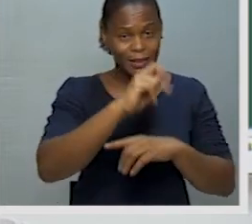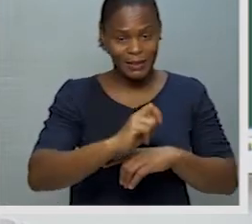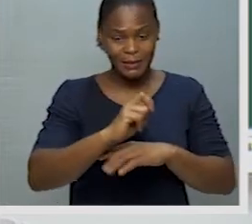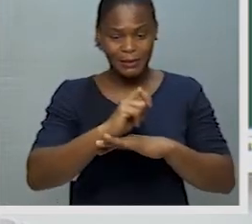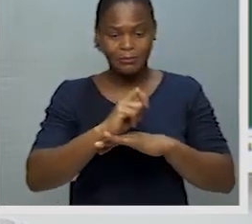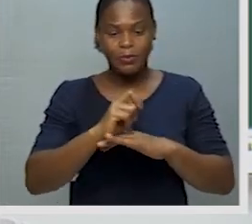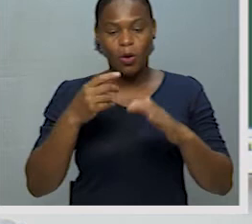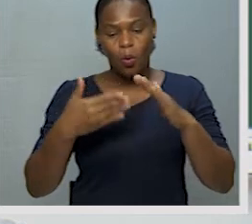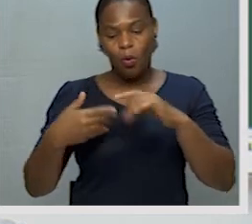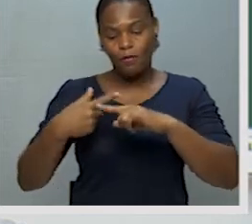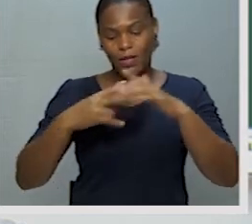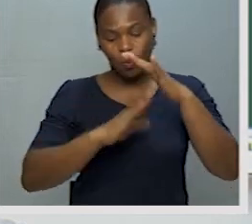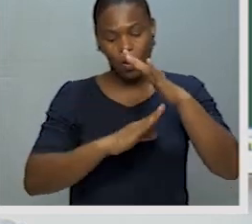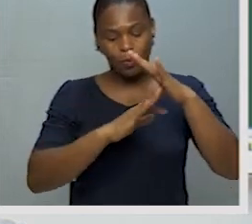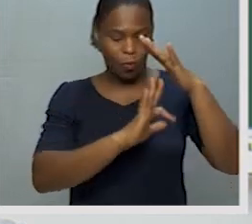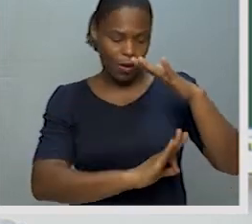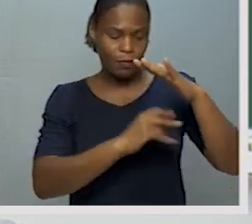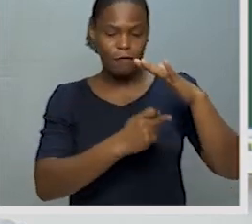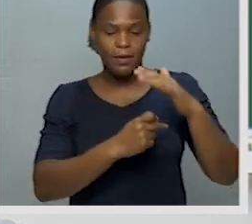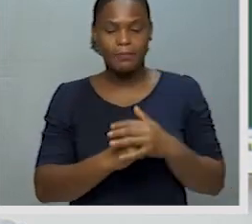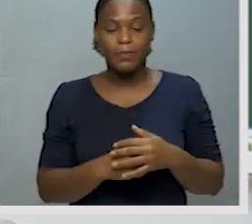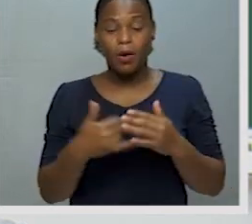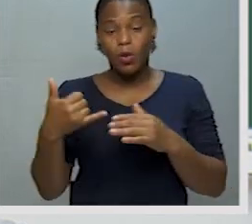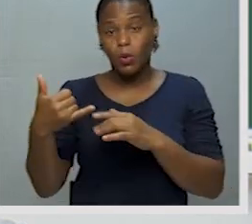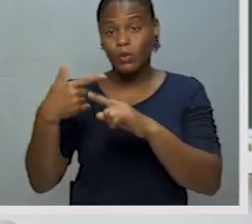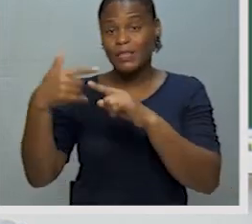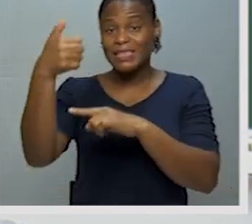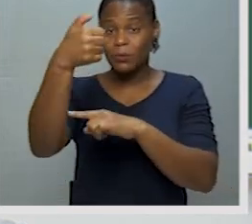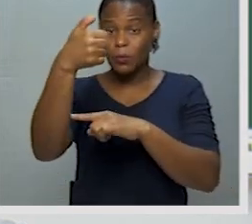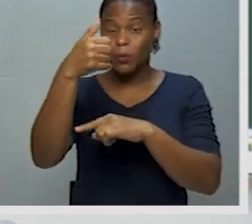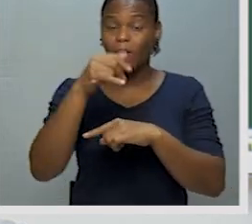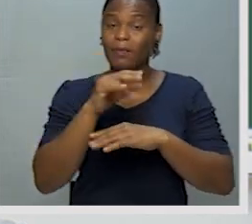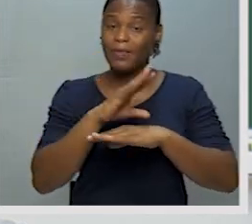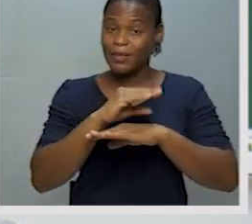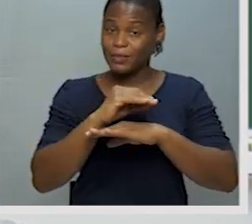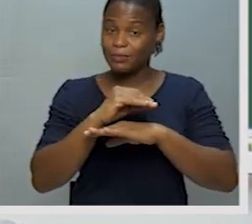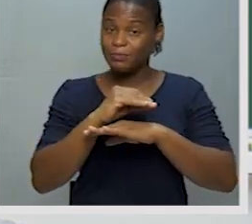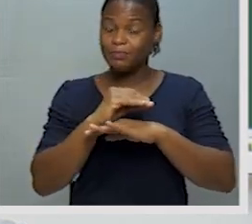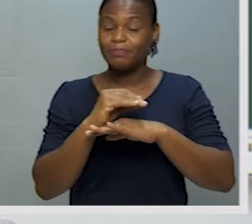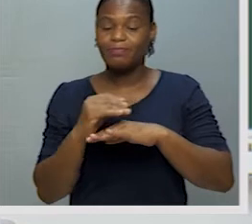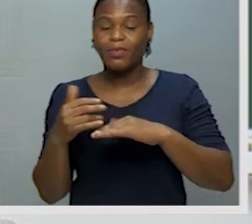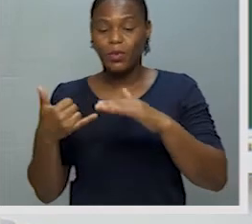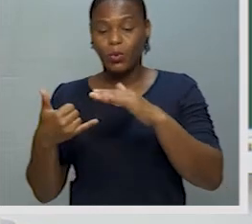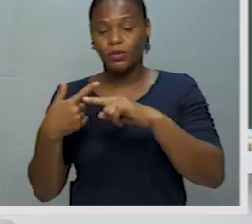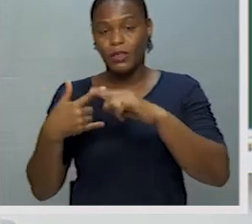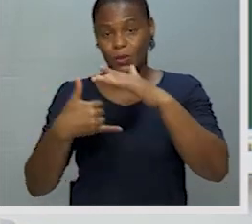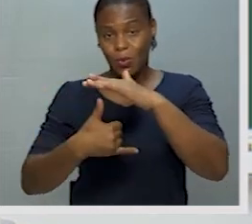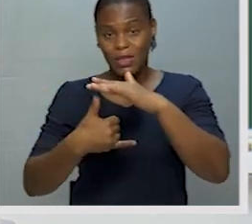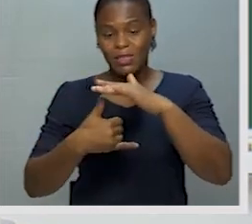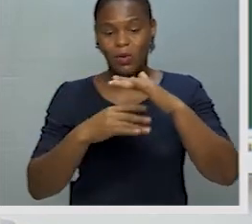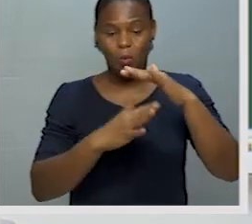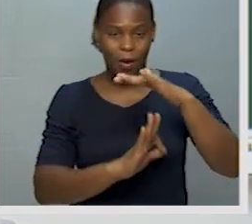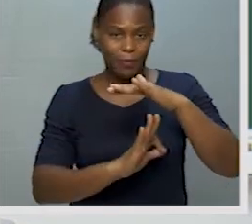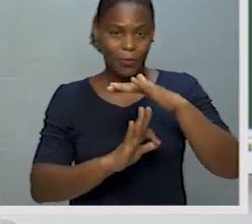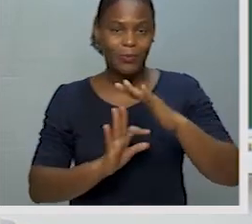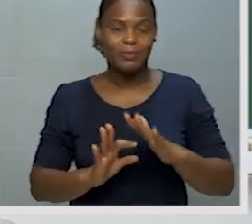Colocar o sinal mais. O 2 vamos multiplicar pelo numerador 5. 2 vezes 5, 10. 2 vezes